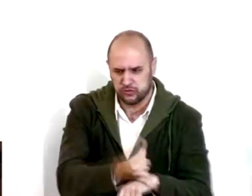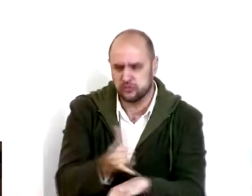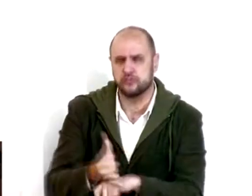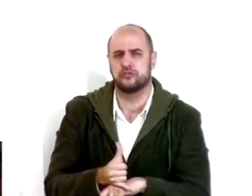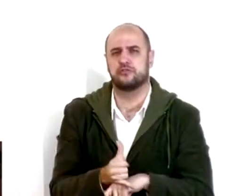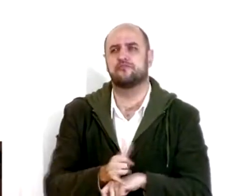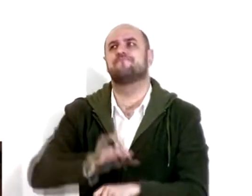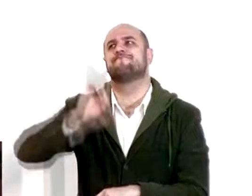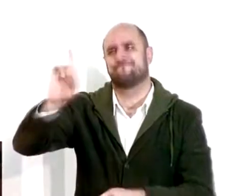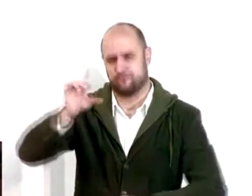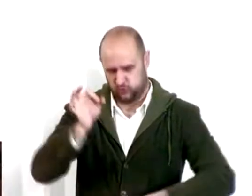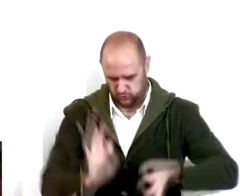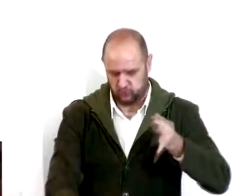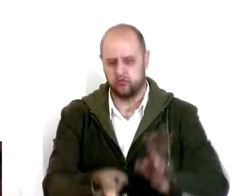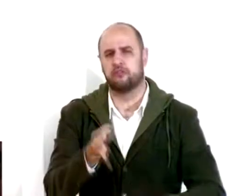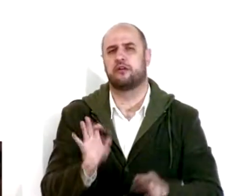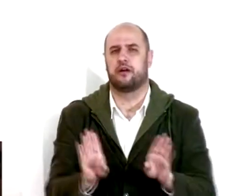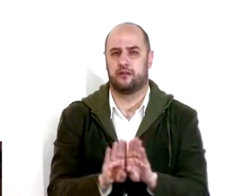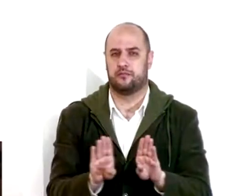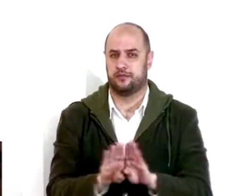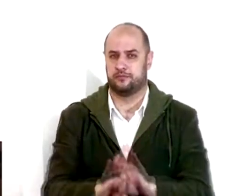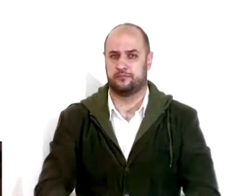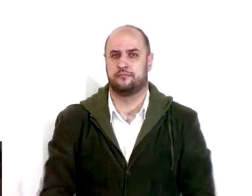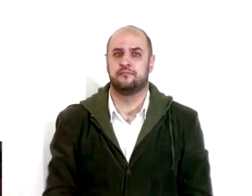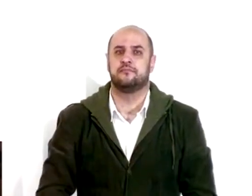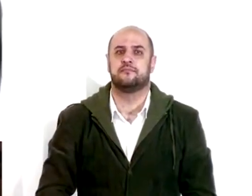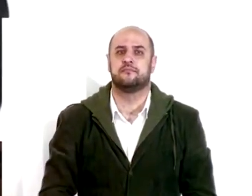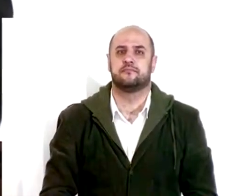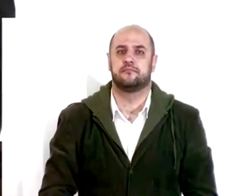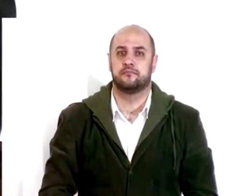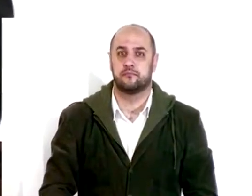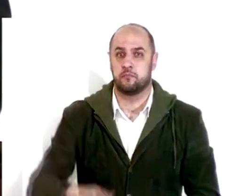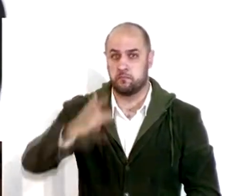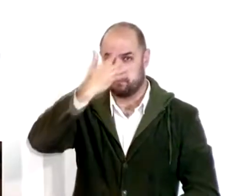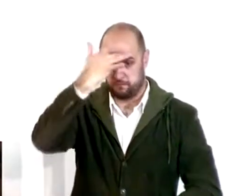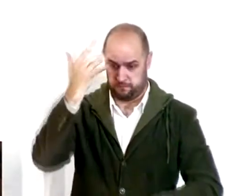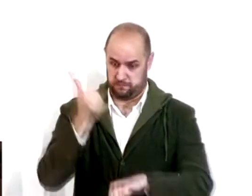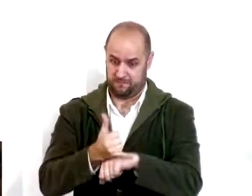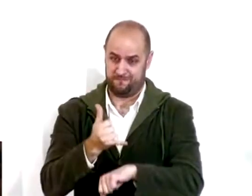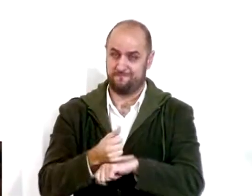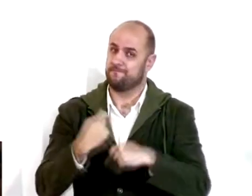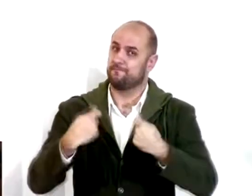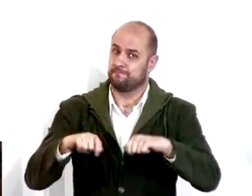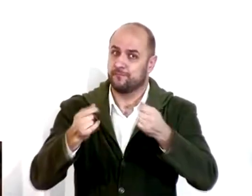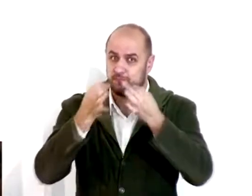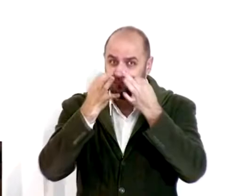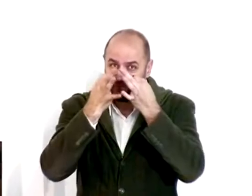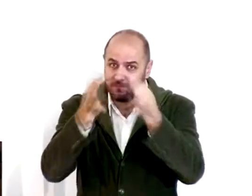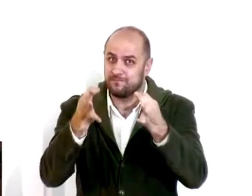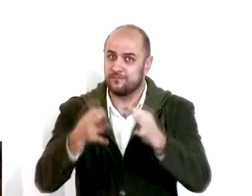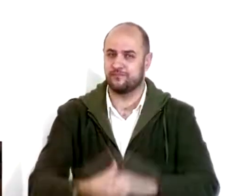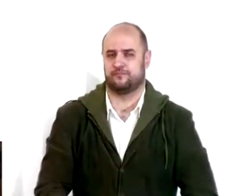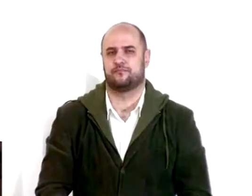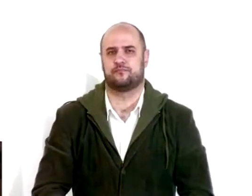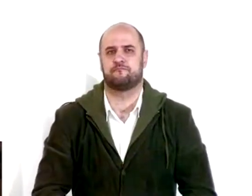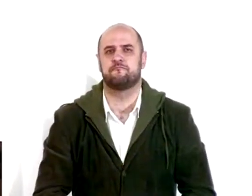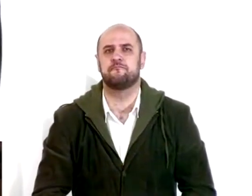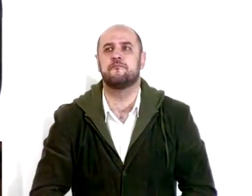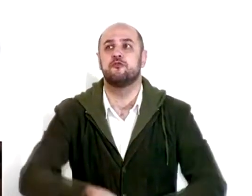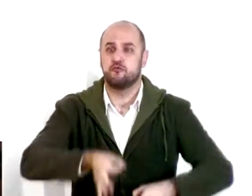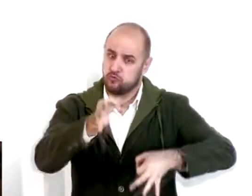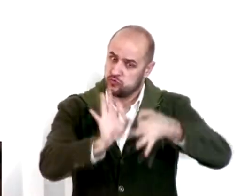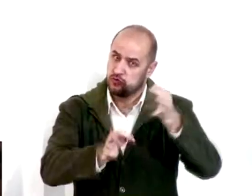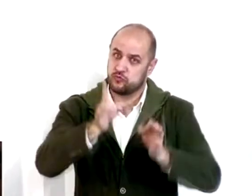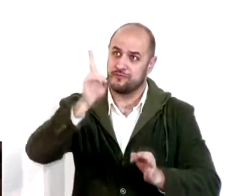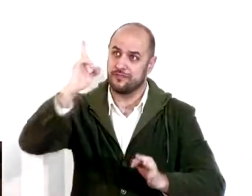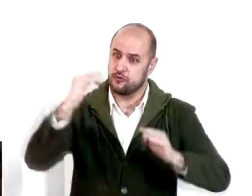terra. As autoridades devem ouvir isto. Eles estão sobre o juízo de Deus,